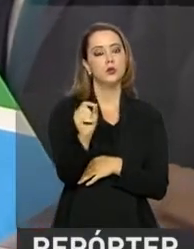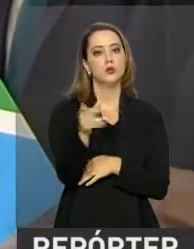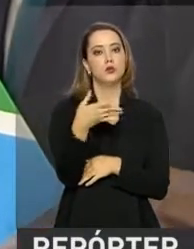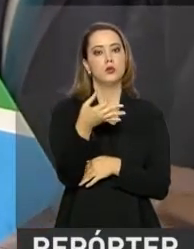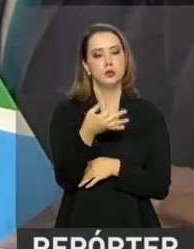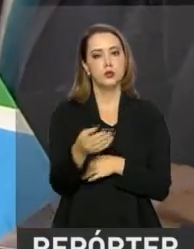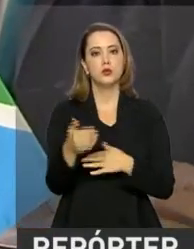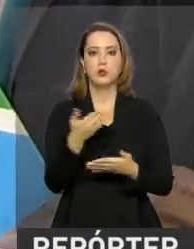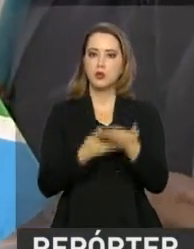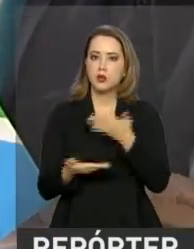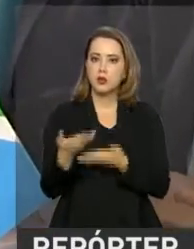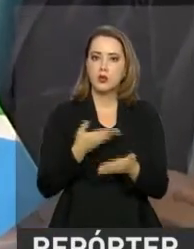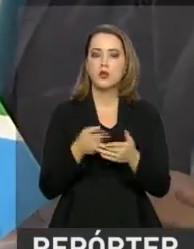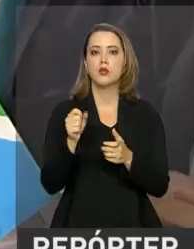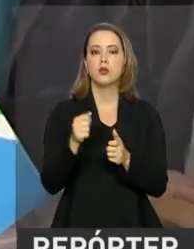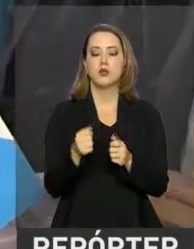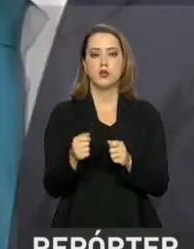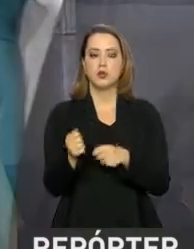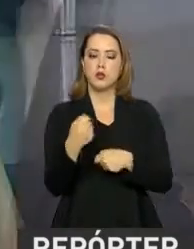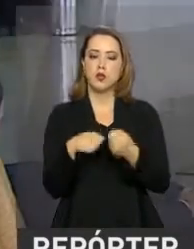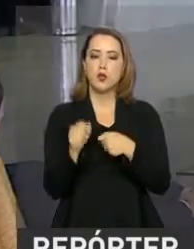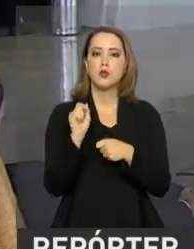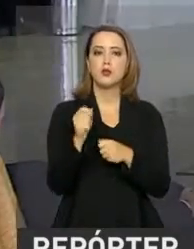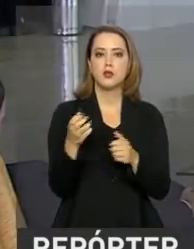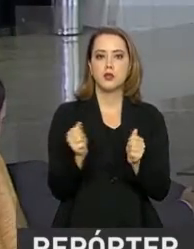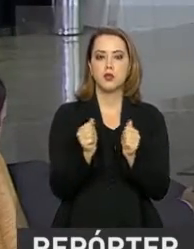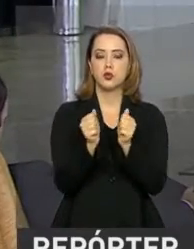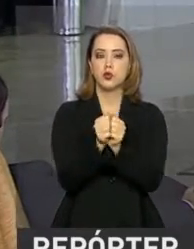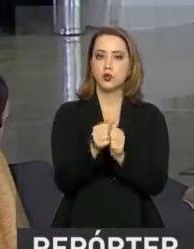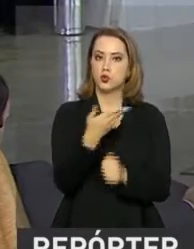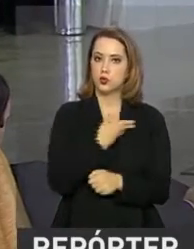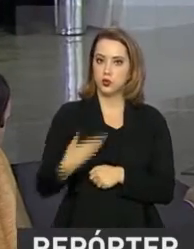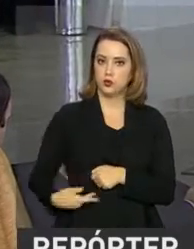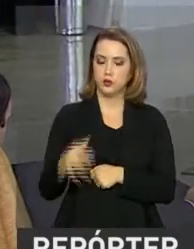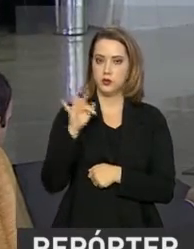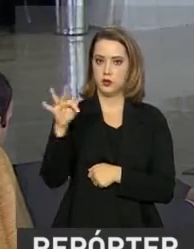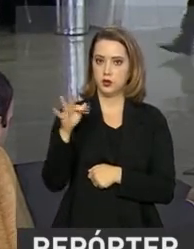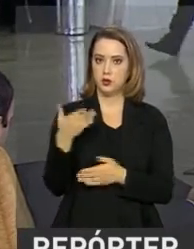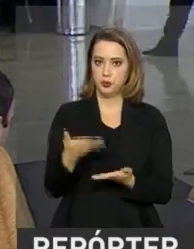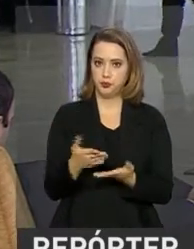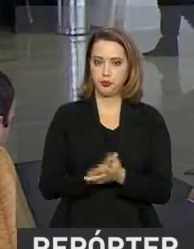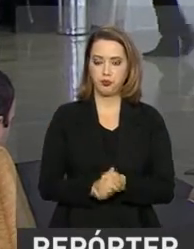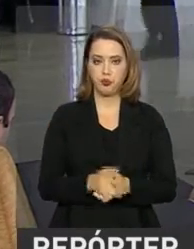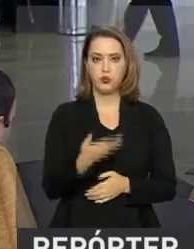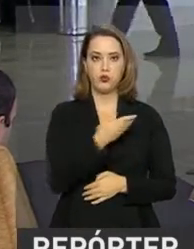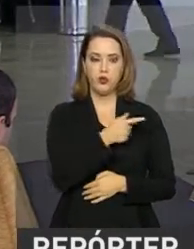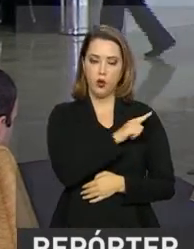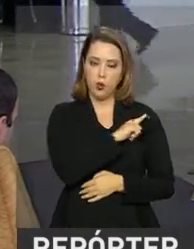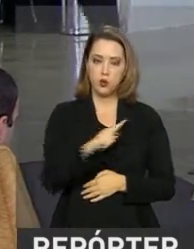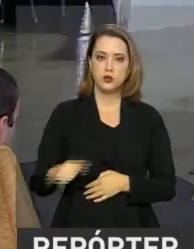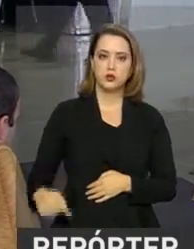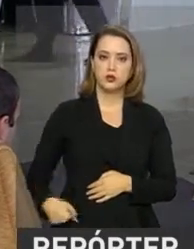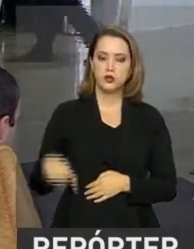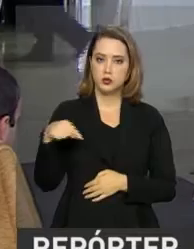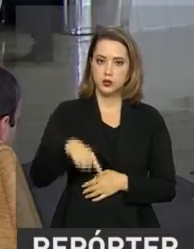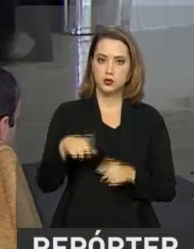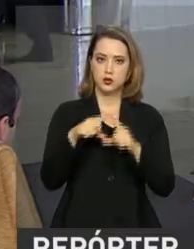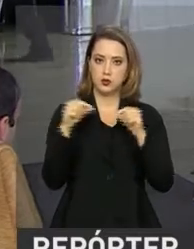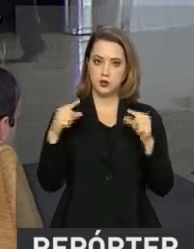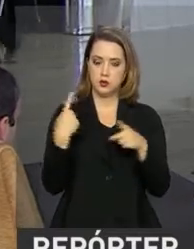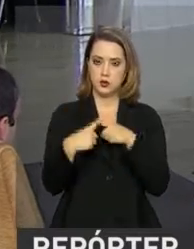dia com o governo federal bom os governadores estão aqui em brasília porque na próxima segunda-feira